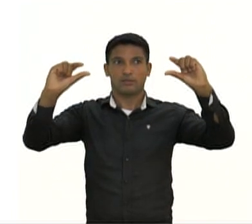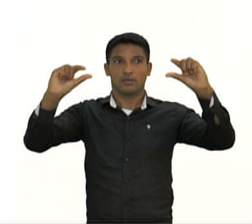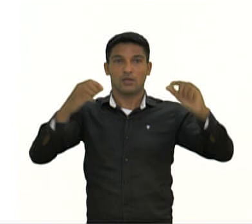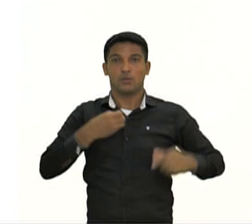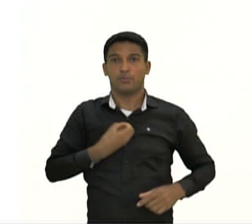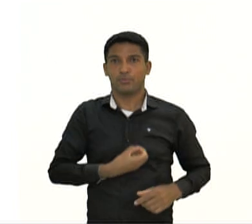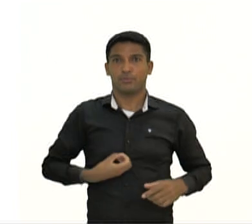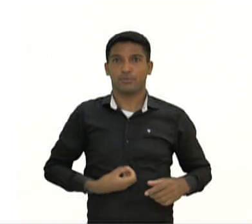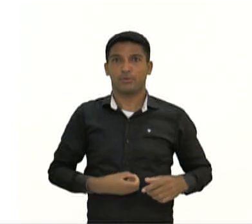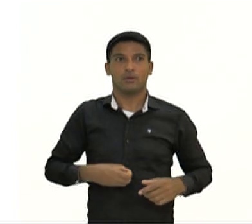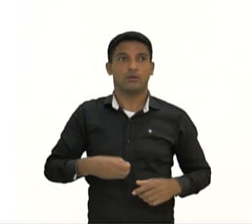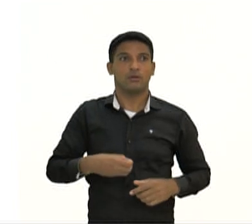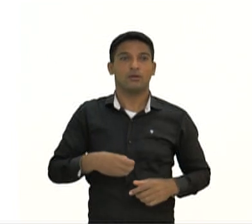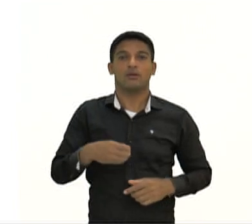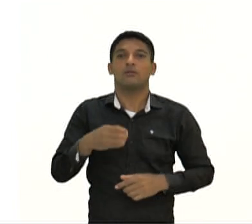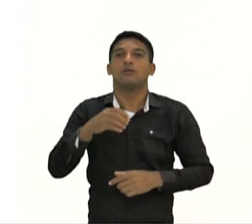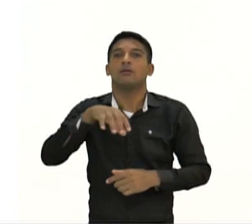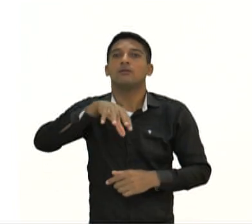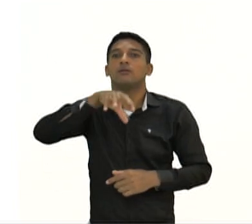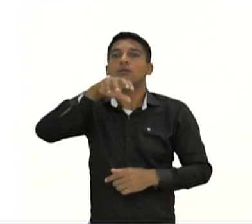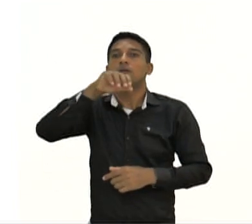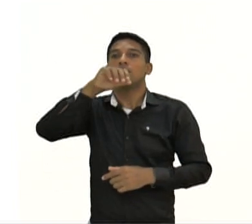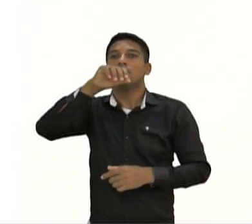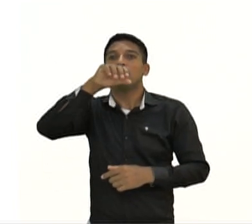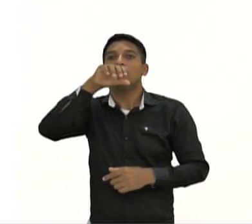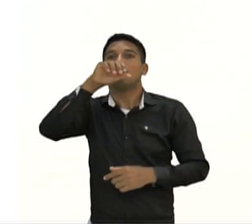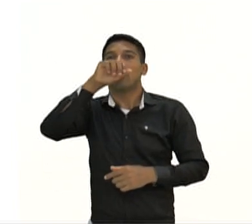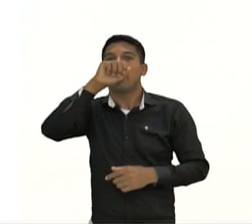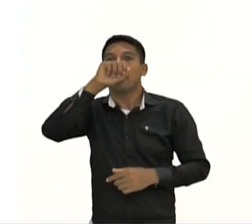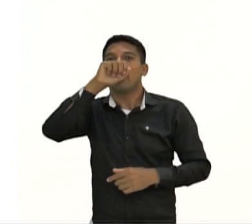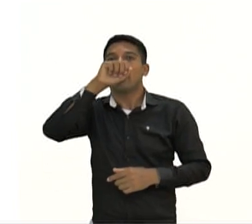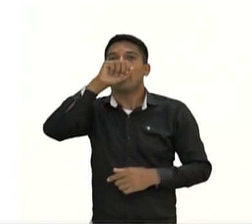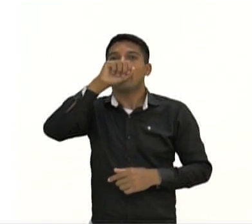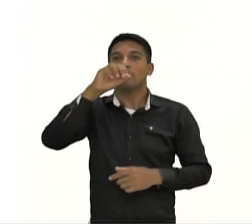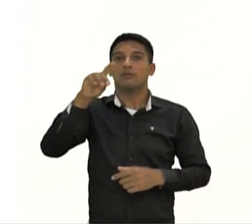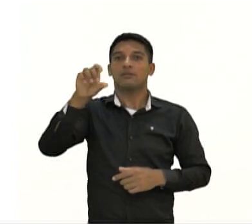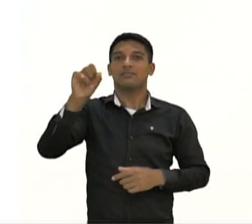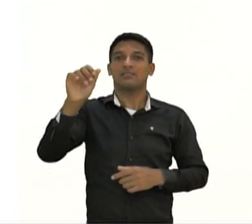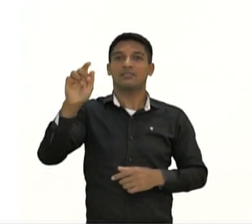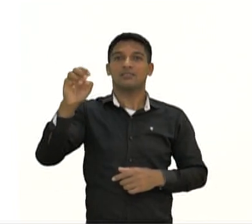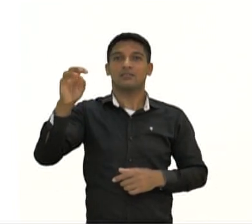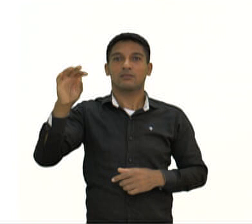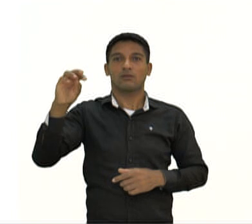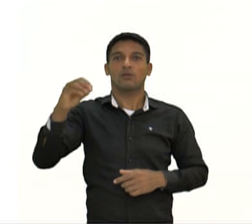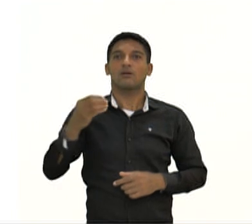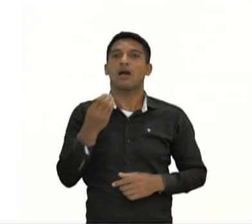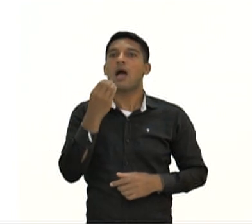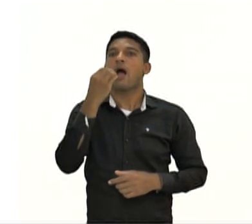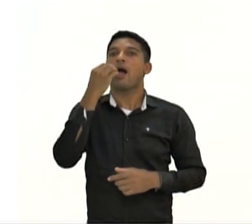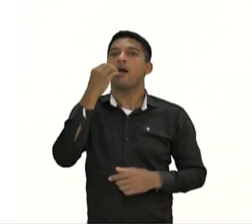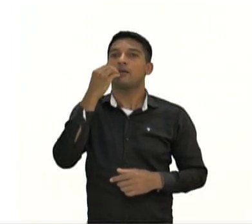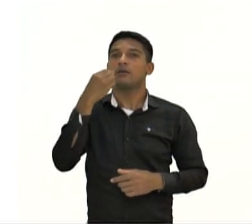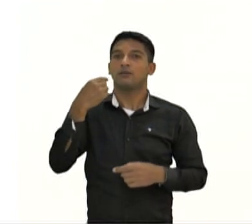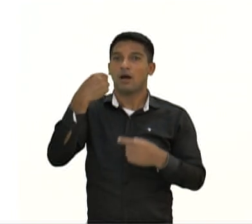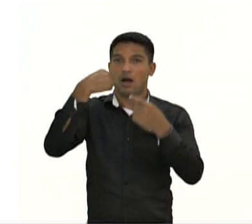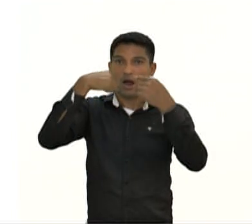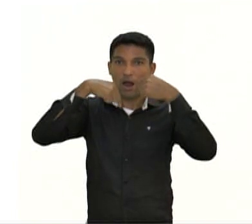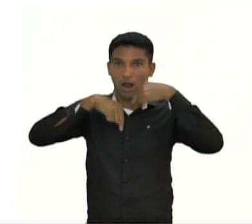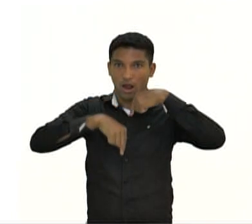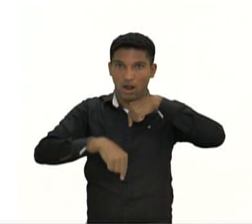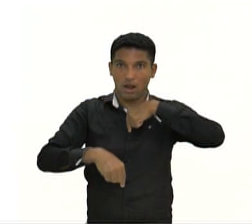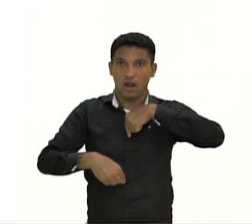respiratório, dióxido de carbono, respiratório também, e água pelo excretor. Um resumo do desenho que a gente analisou agora há pouco, tudo